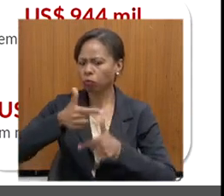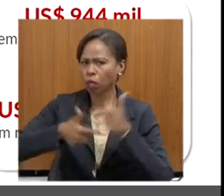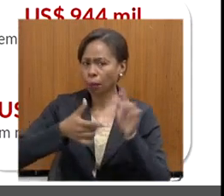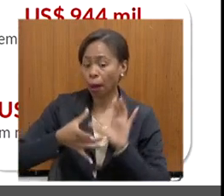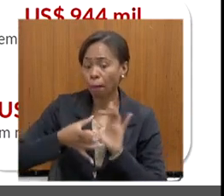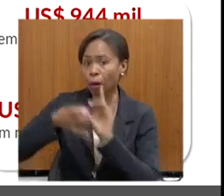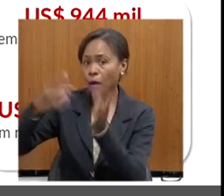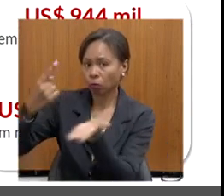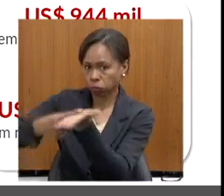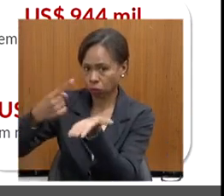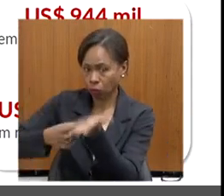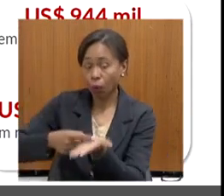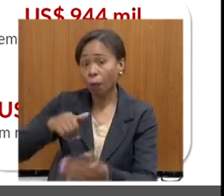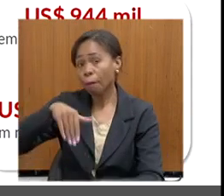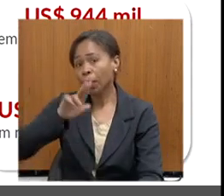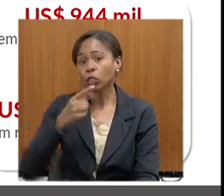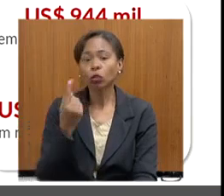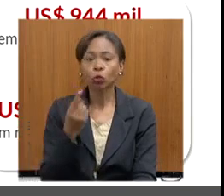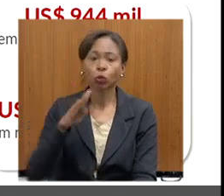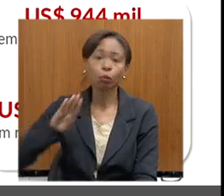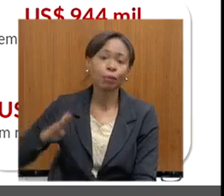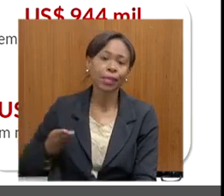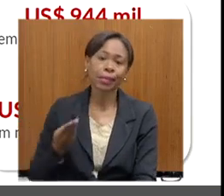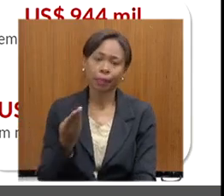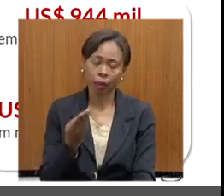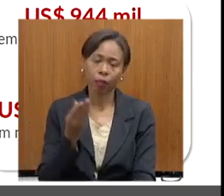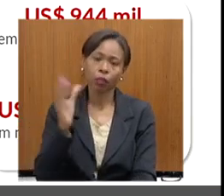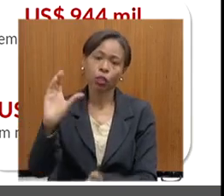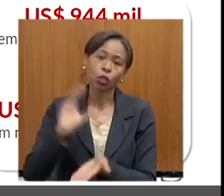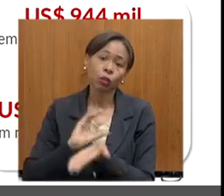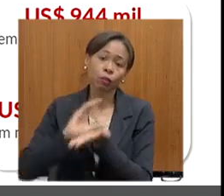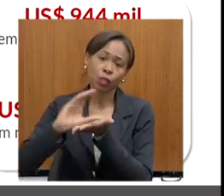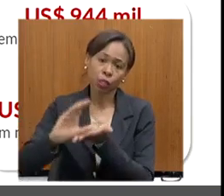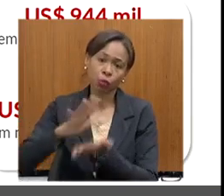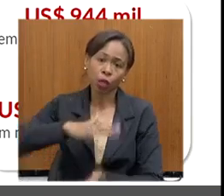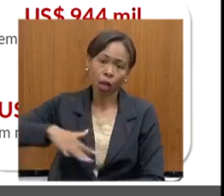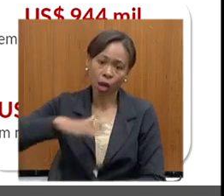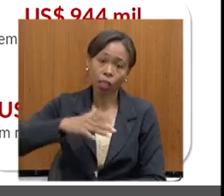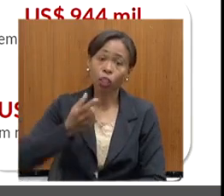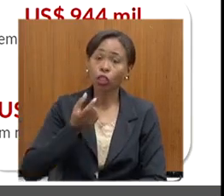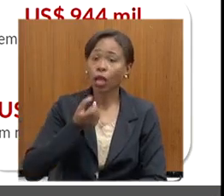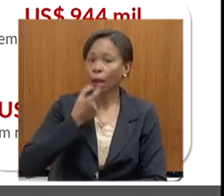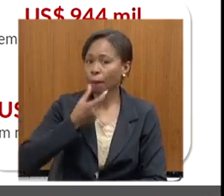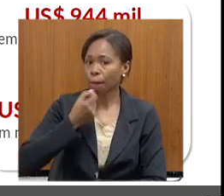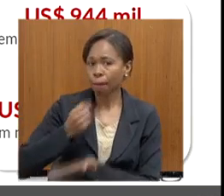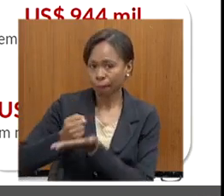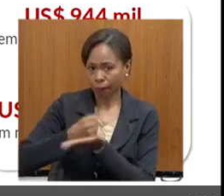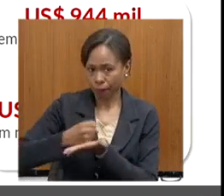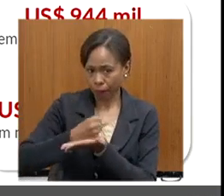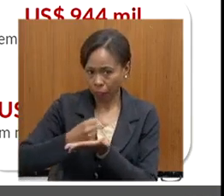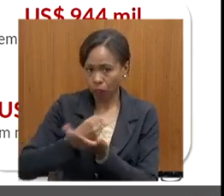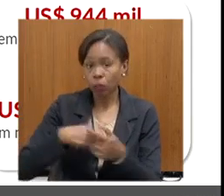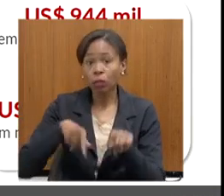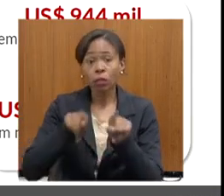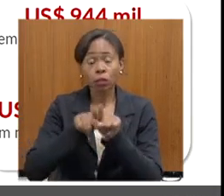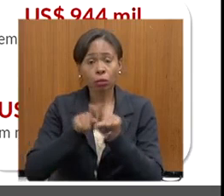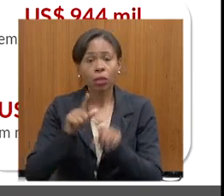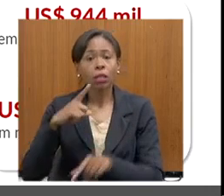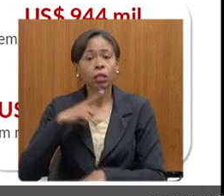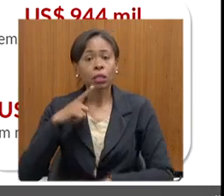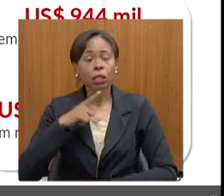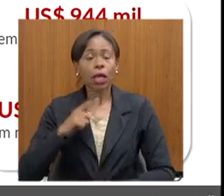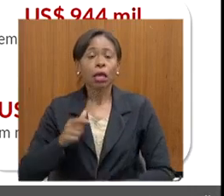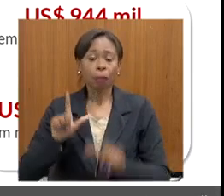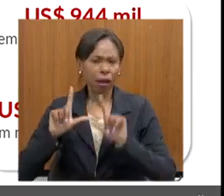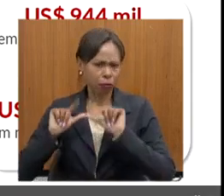mais de 1 bilhão de investimentos em na área de fármacos temos também né com a